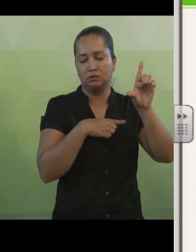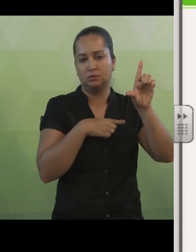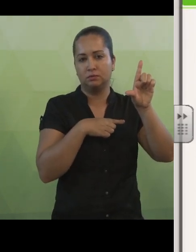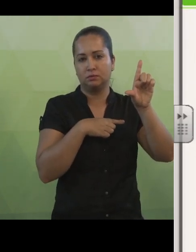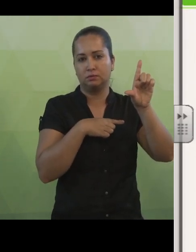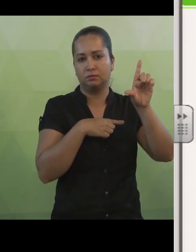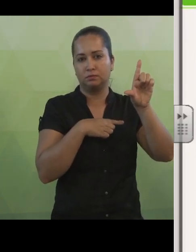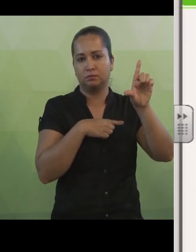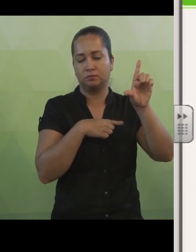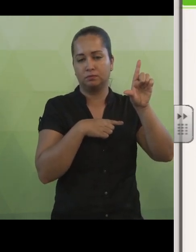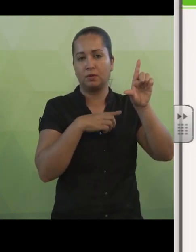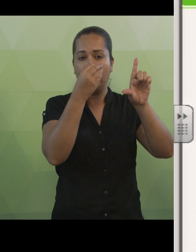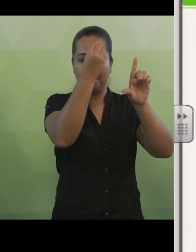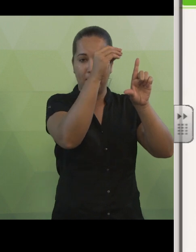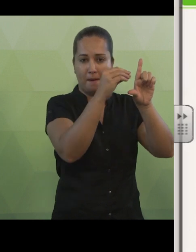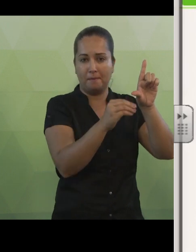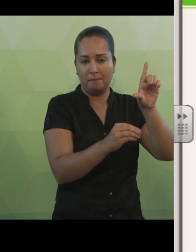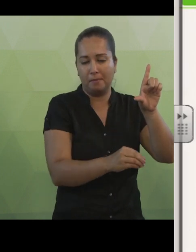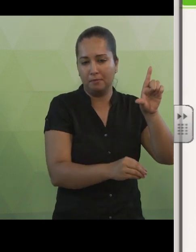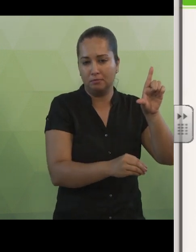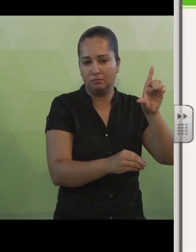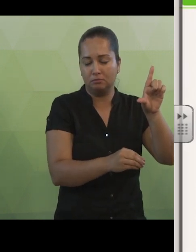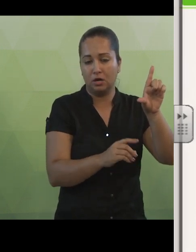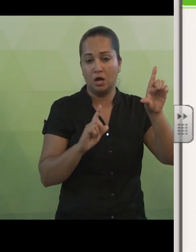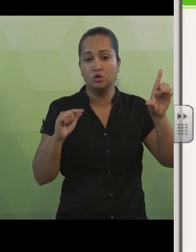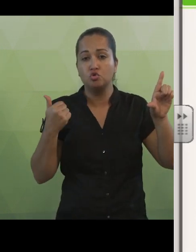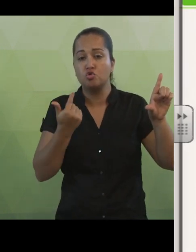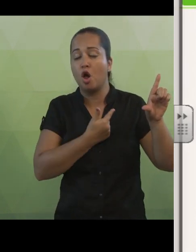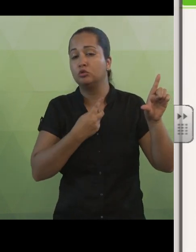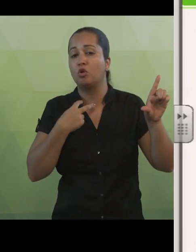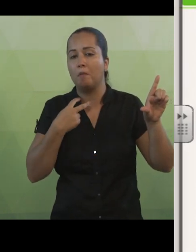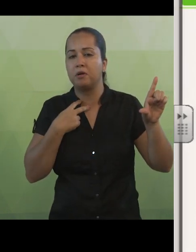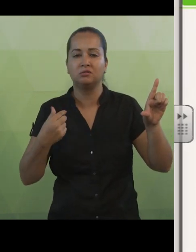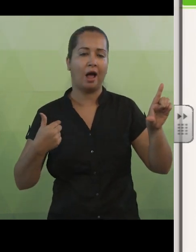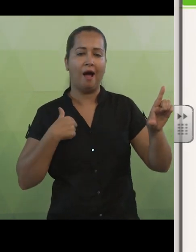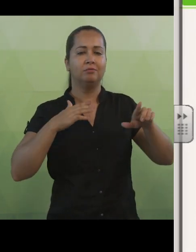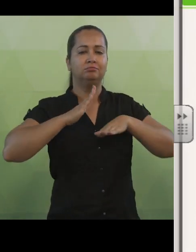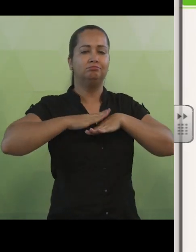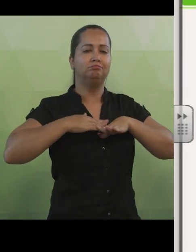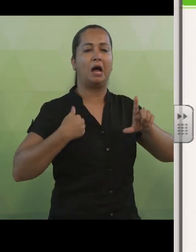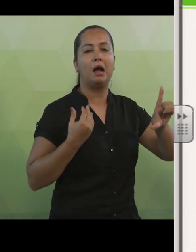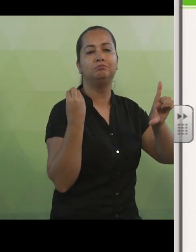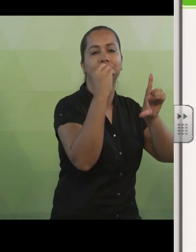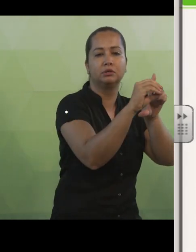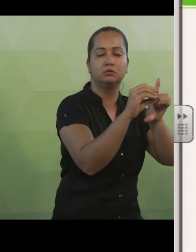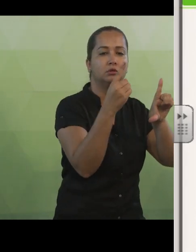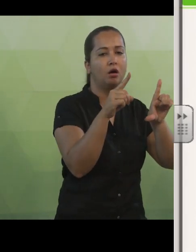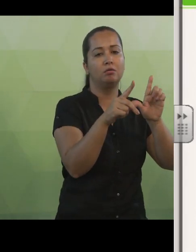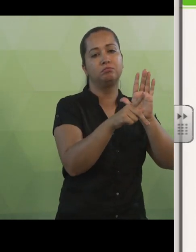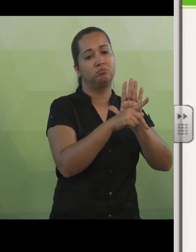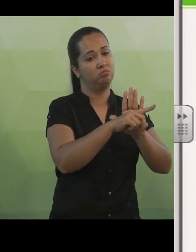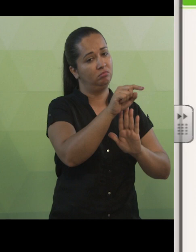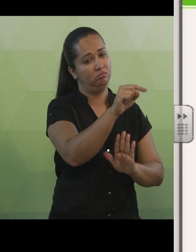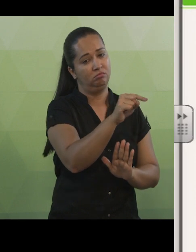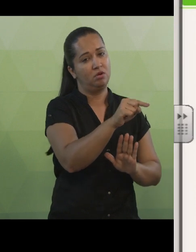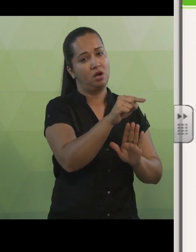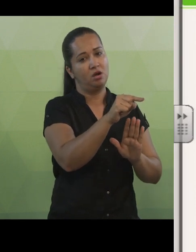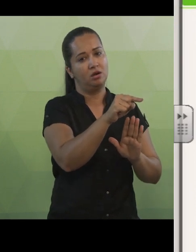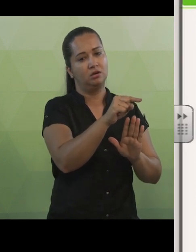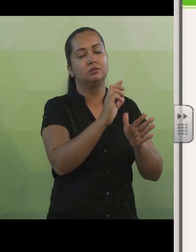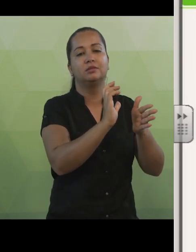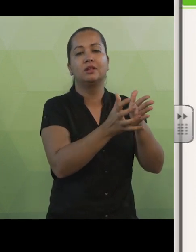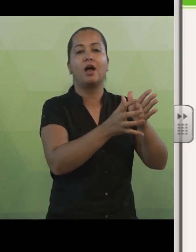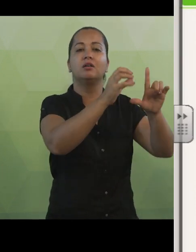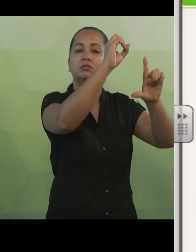para preencher aquele campo, ok? Então, a gente não pode inserir dados naquele dado. Isso é um tipo de restrição, porque senão eu poderia inserir